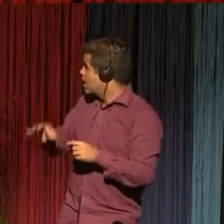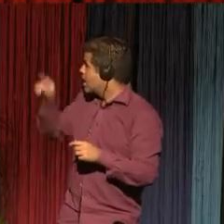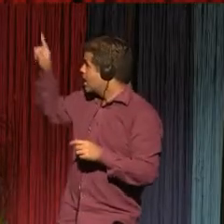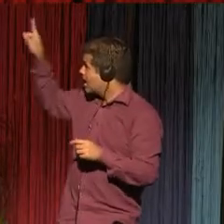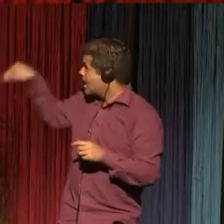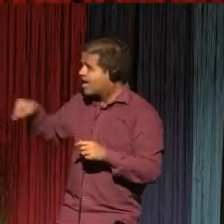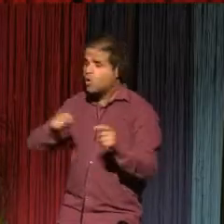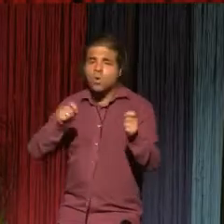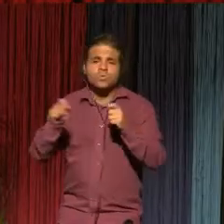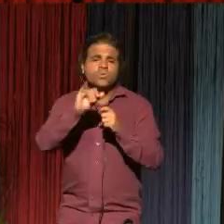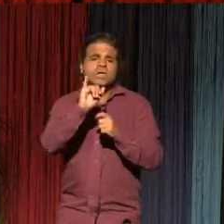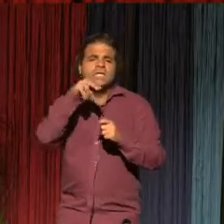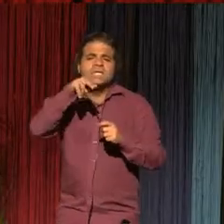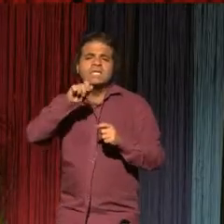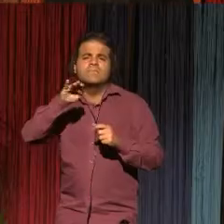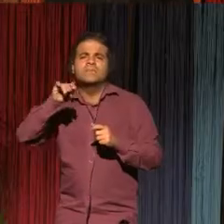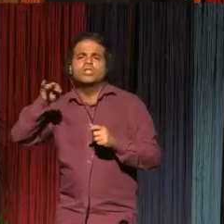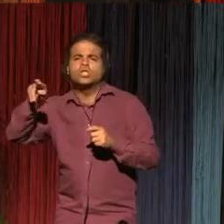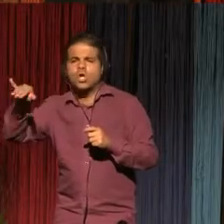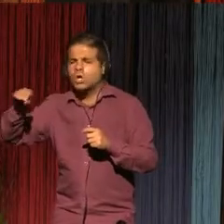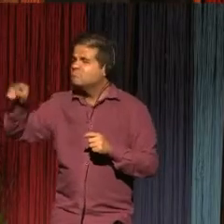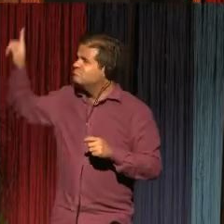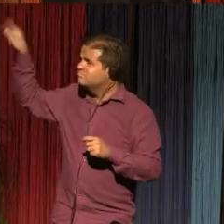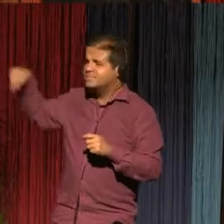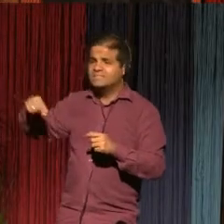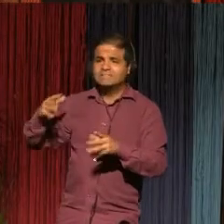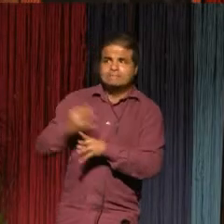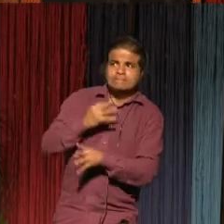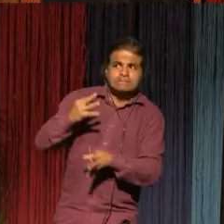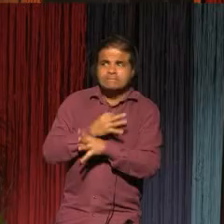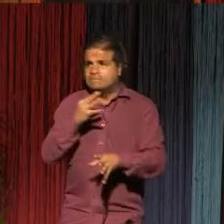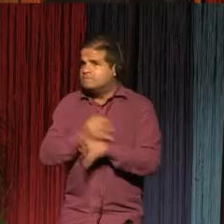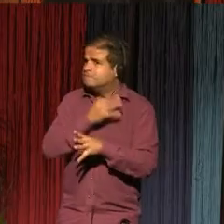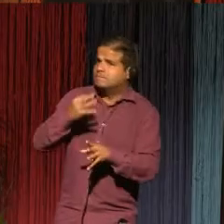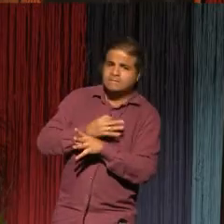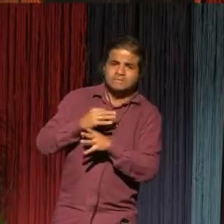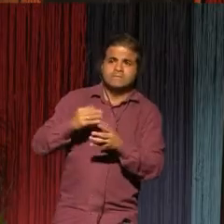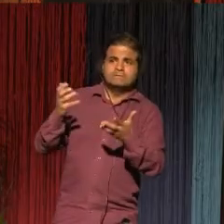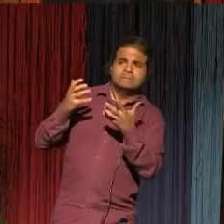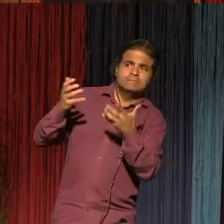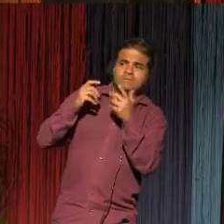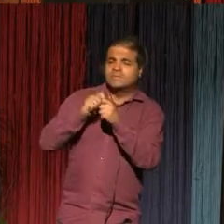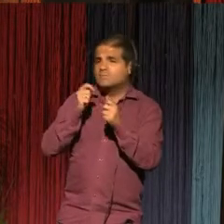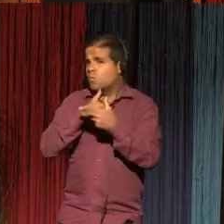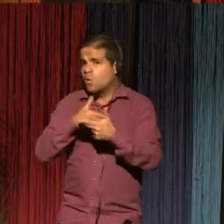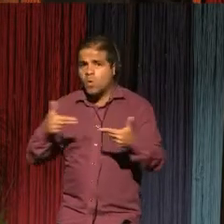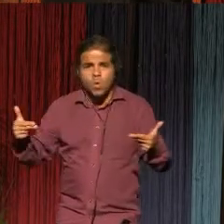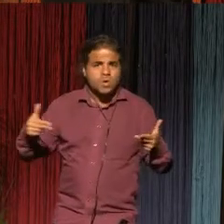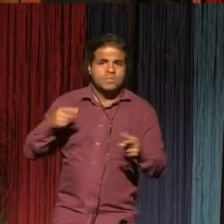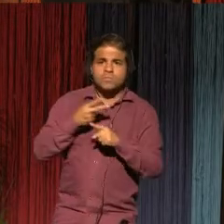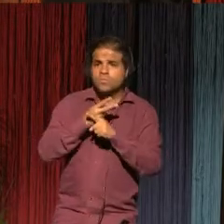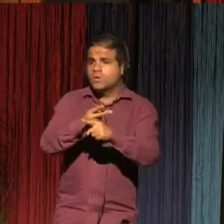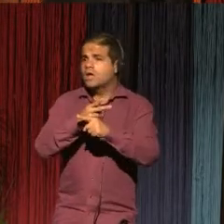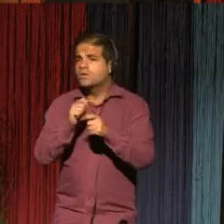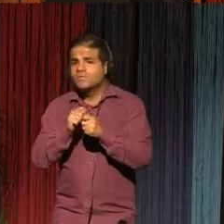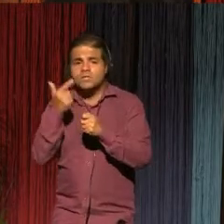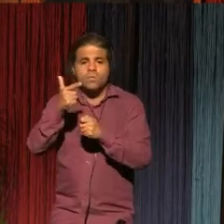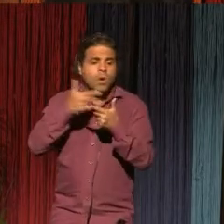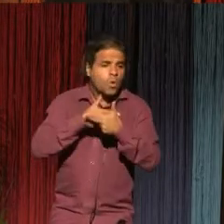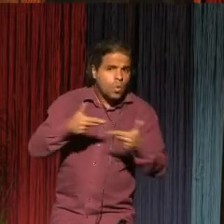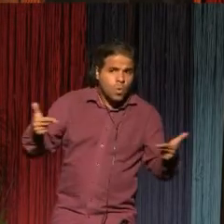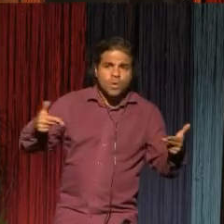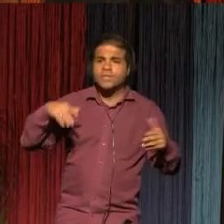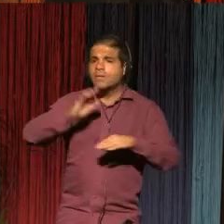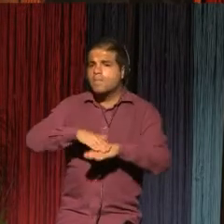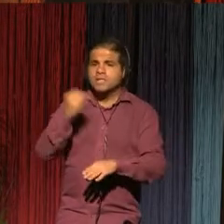de resistir àquela forte tentação de fazer alguma coisa, procurando fazer o que é mais adequado ao